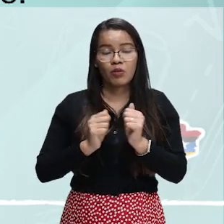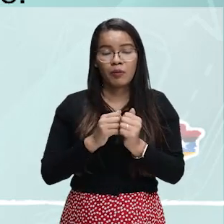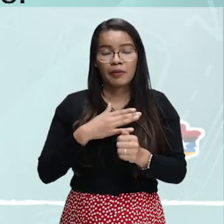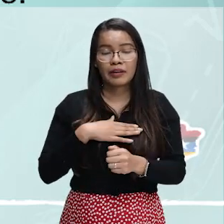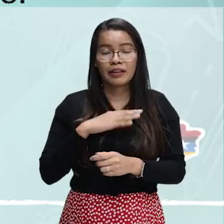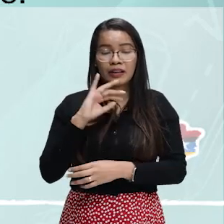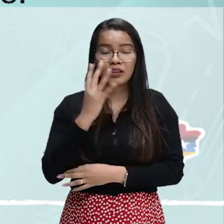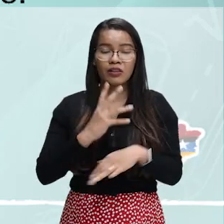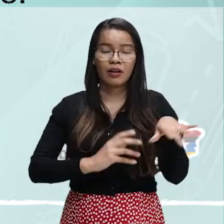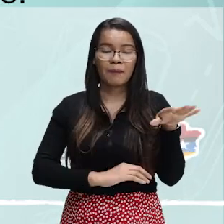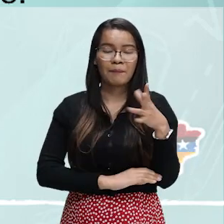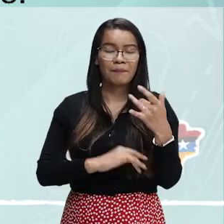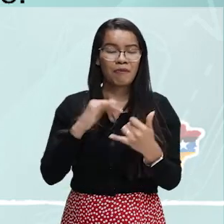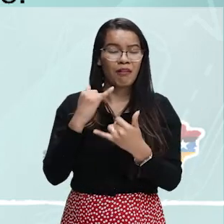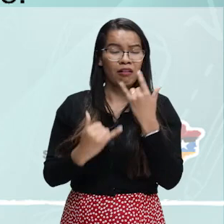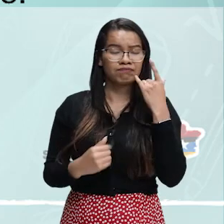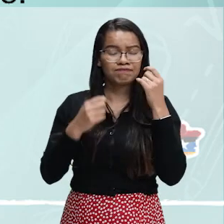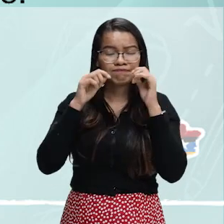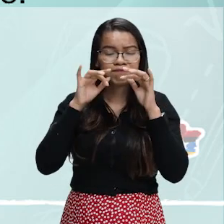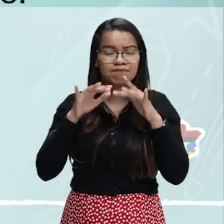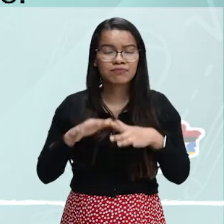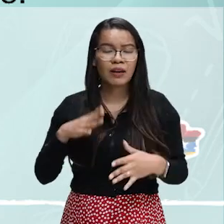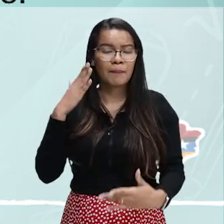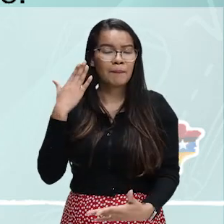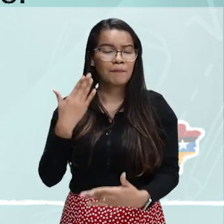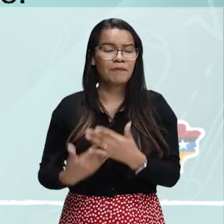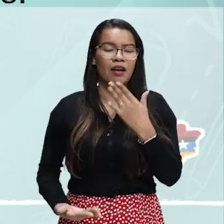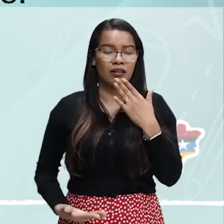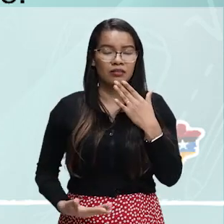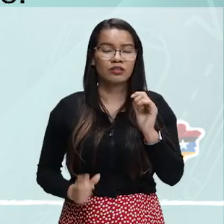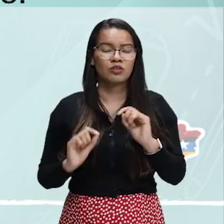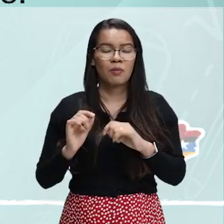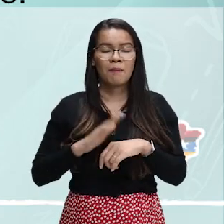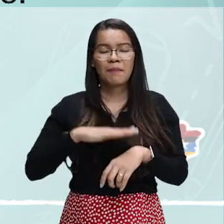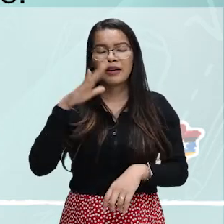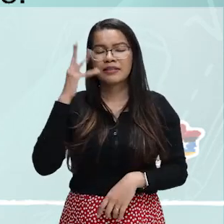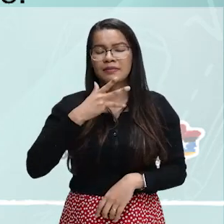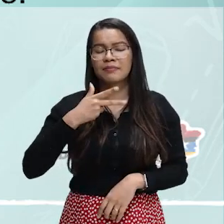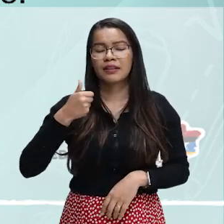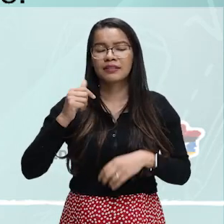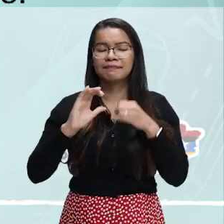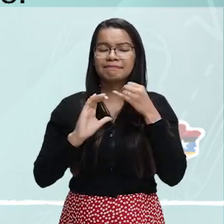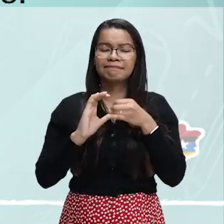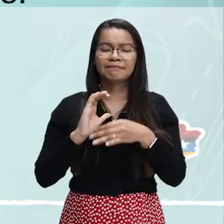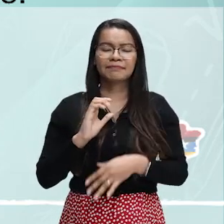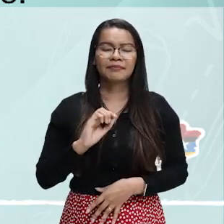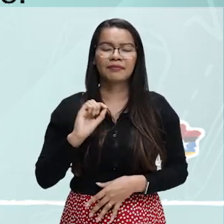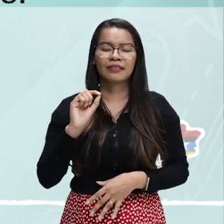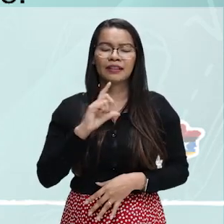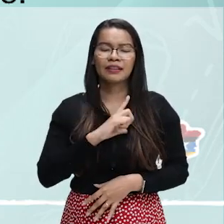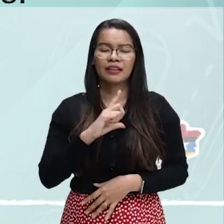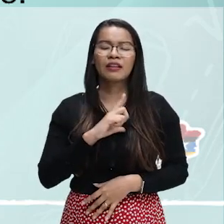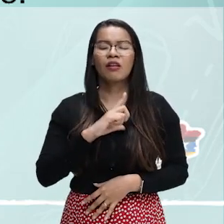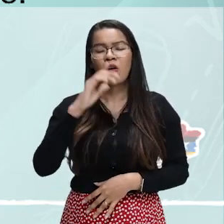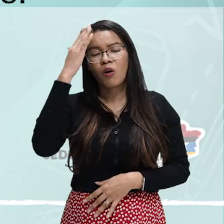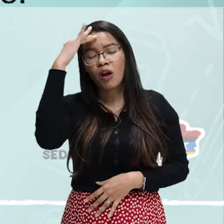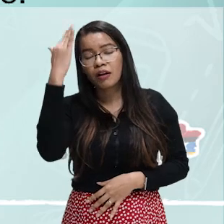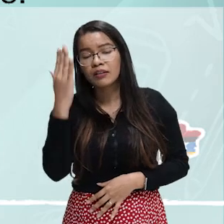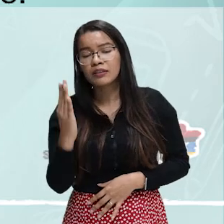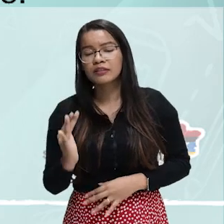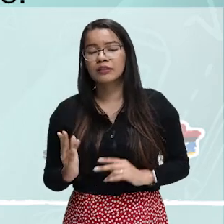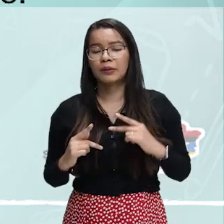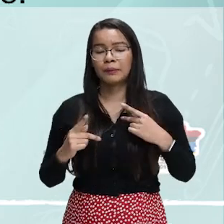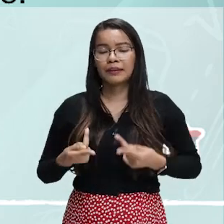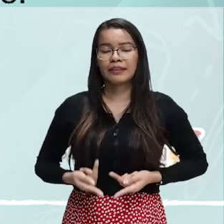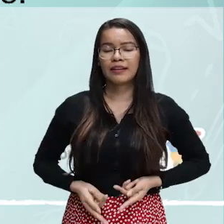chorando a perda irreparável de um dos mais belos caracteres que tem honrado a humanidade. Este